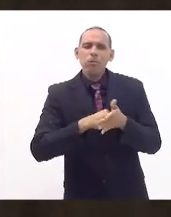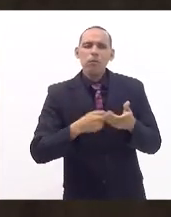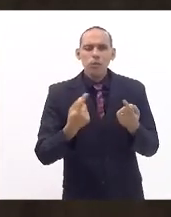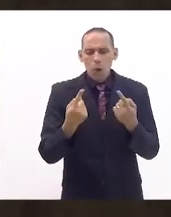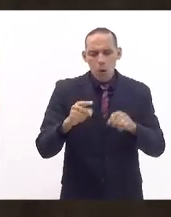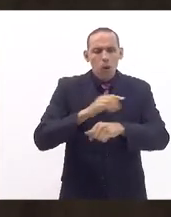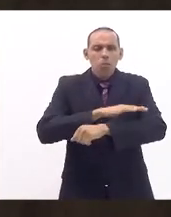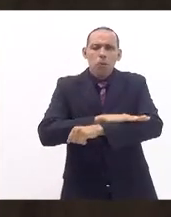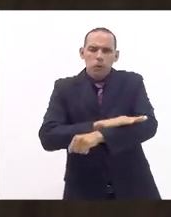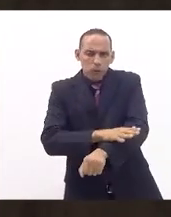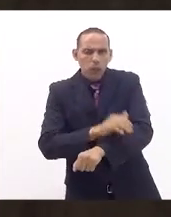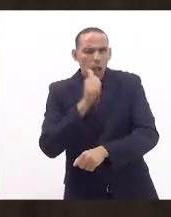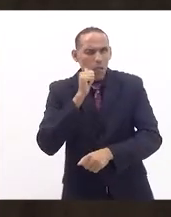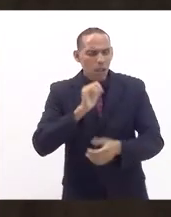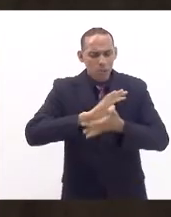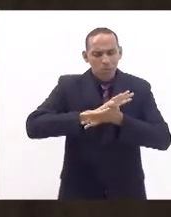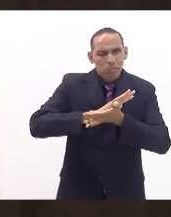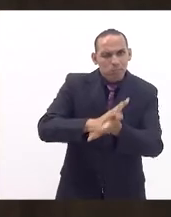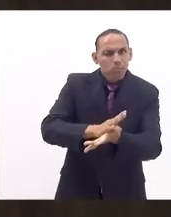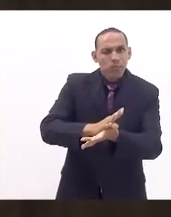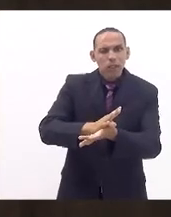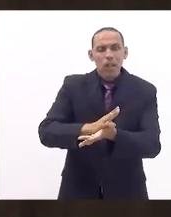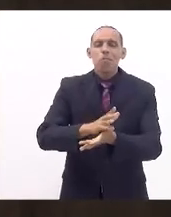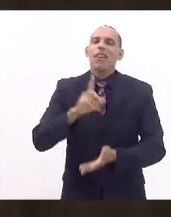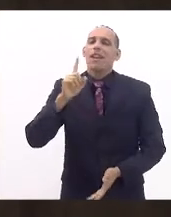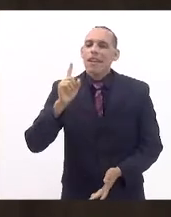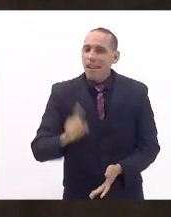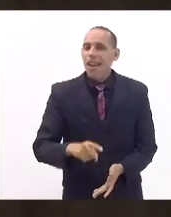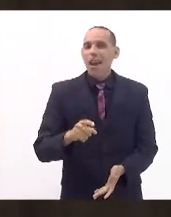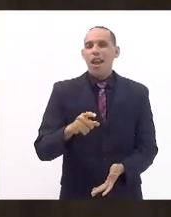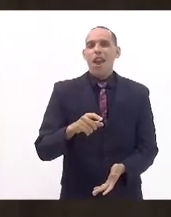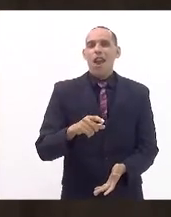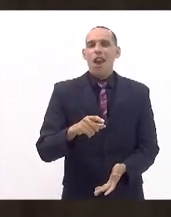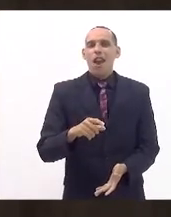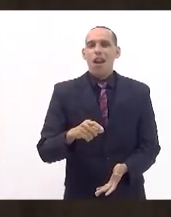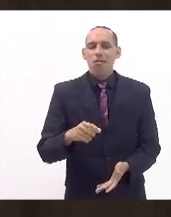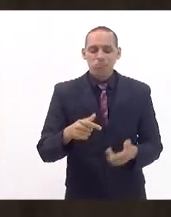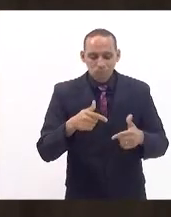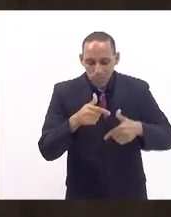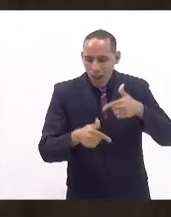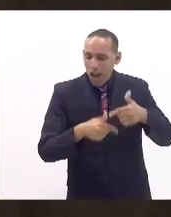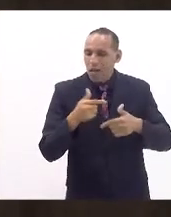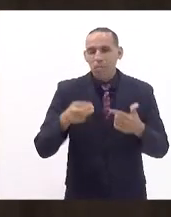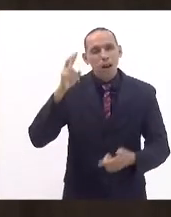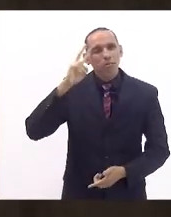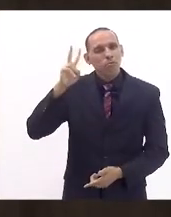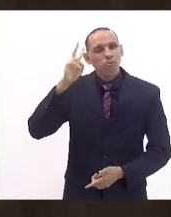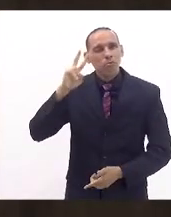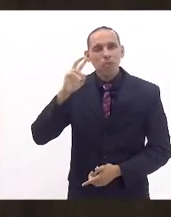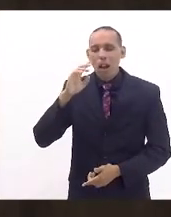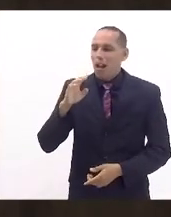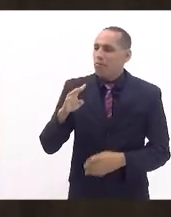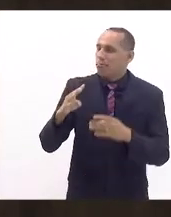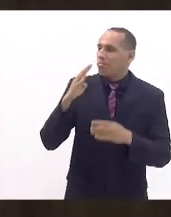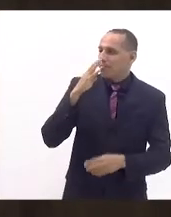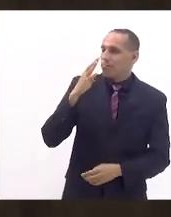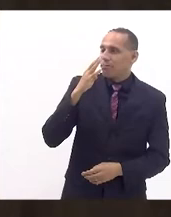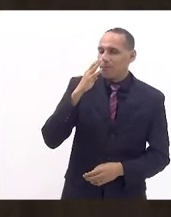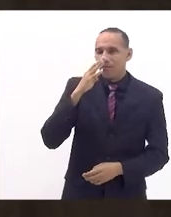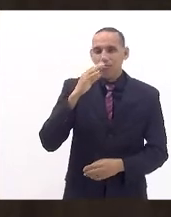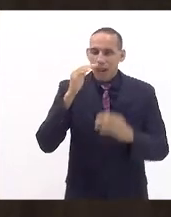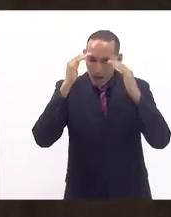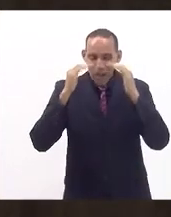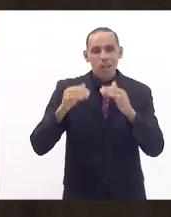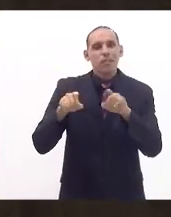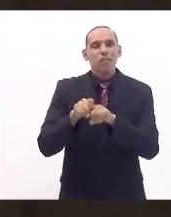e à misoginia, se constituem como uma obra e como um legado a ser respeitado e admirado, independentemente das